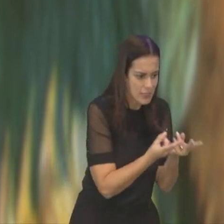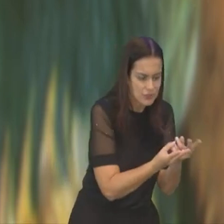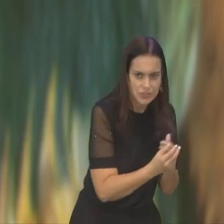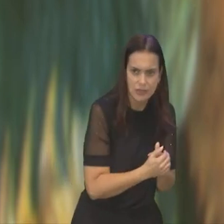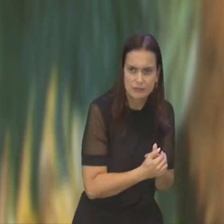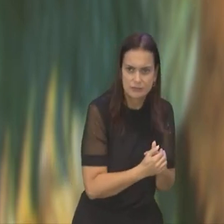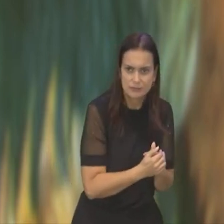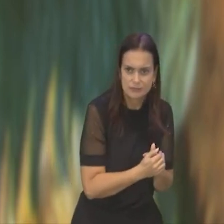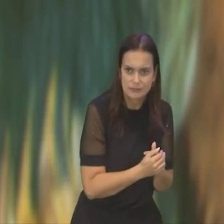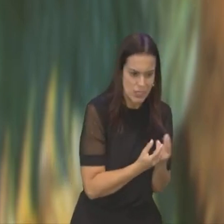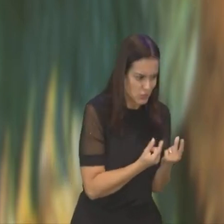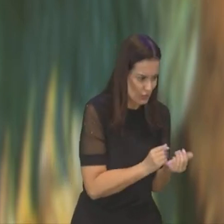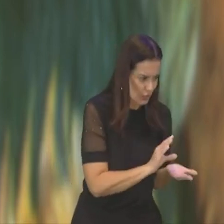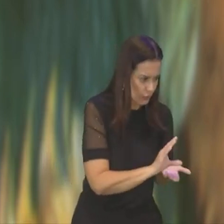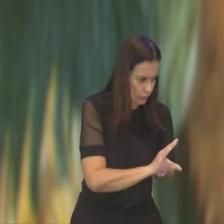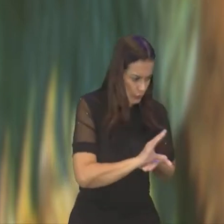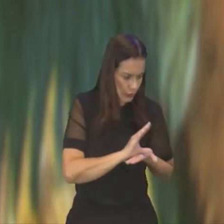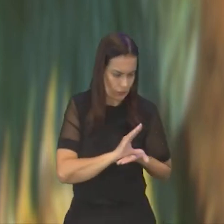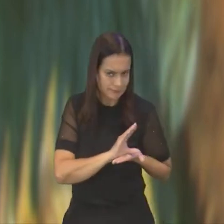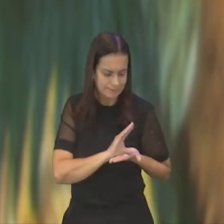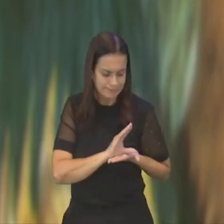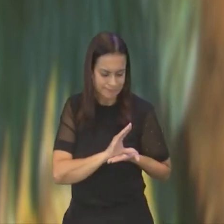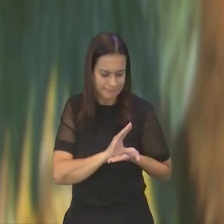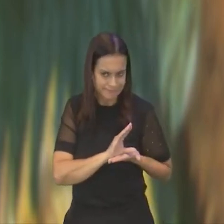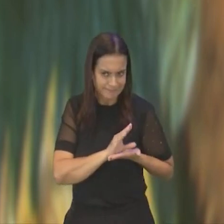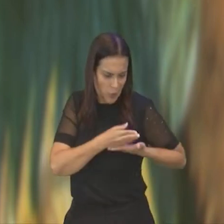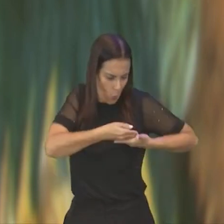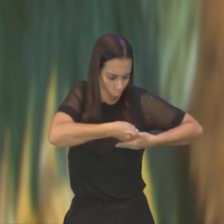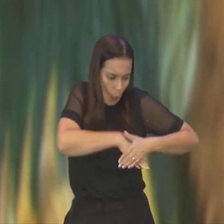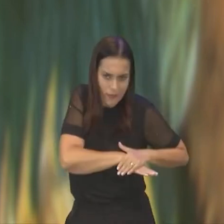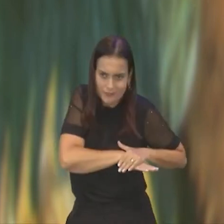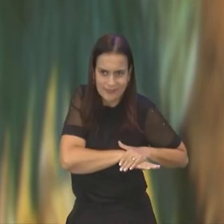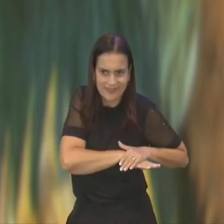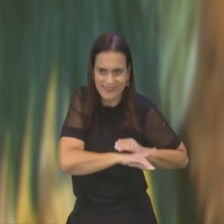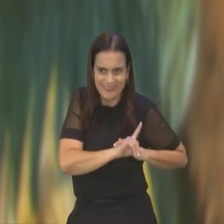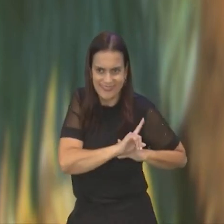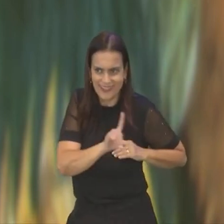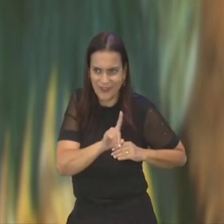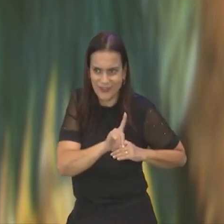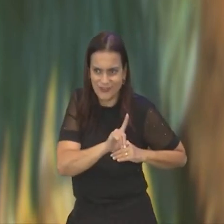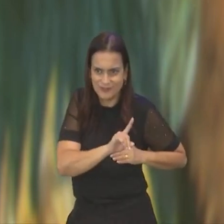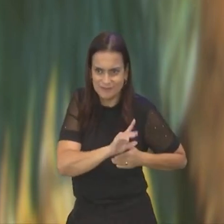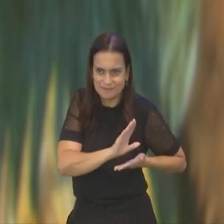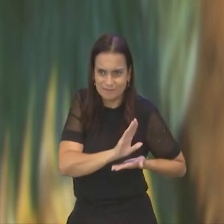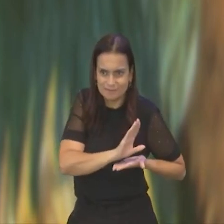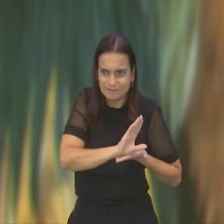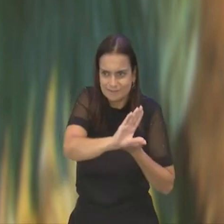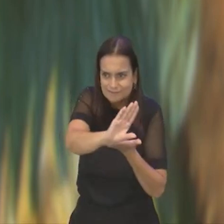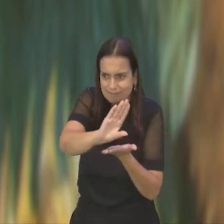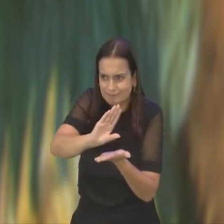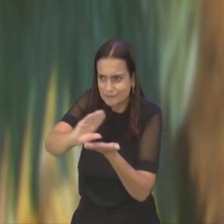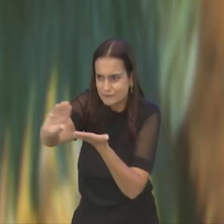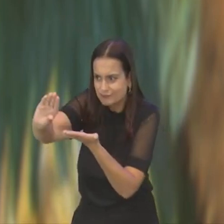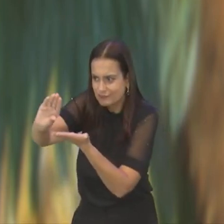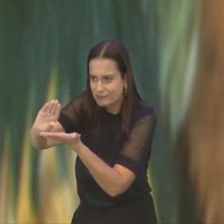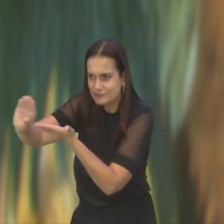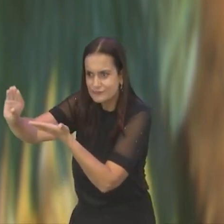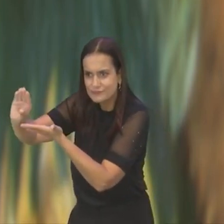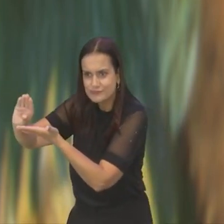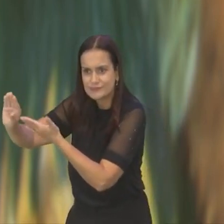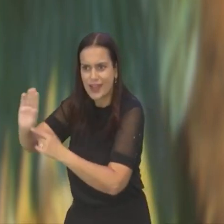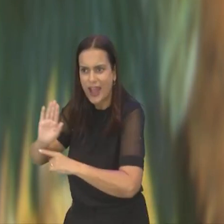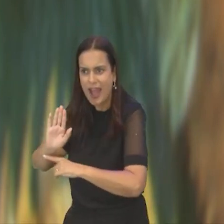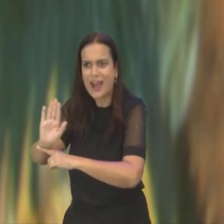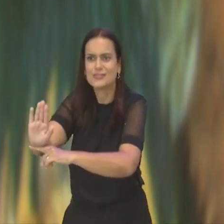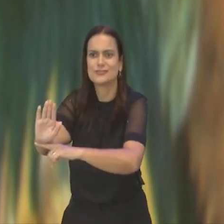vendiam as suas propriedades e bens, distribuindo o produto entre todos